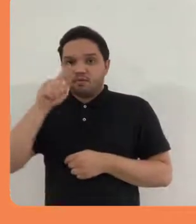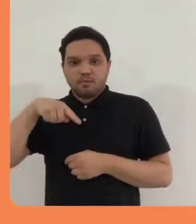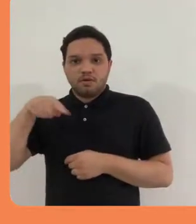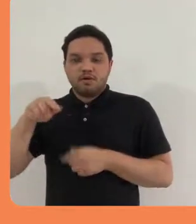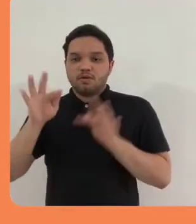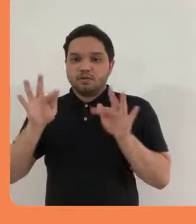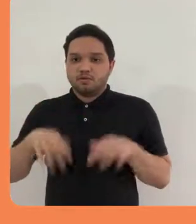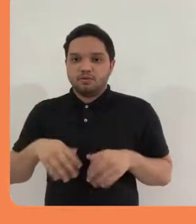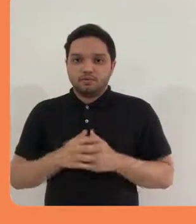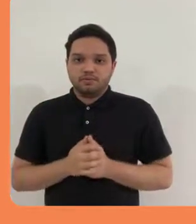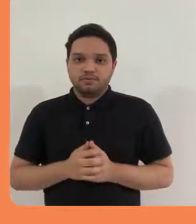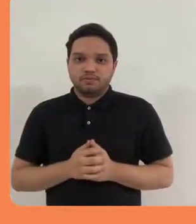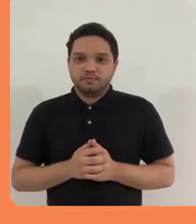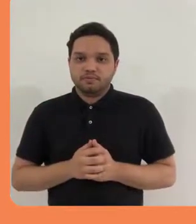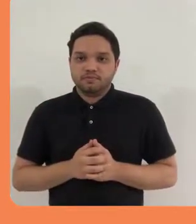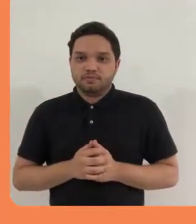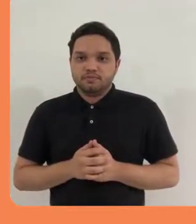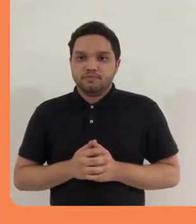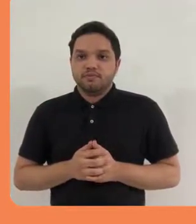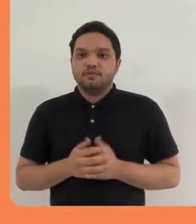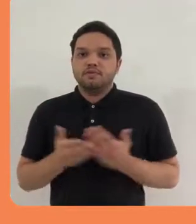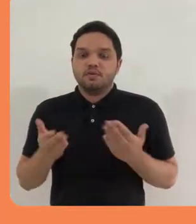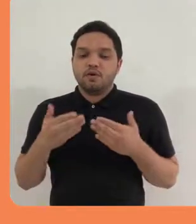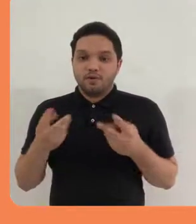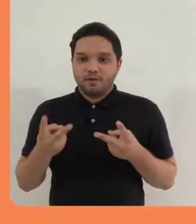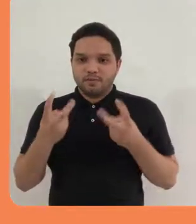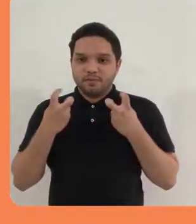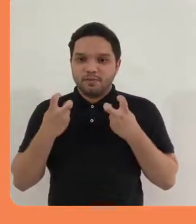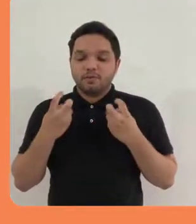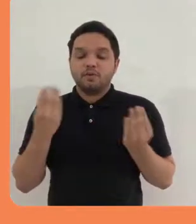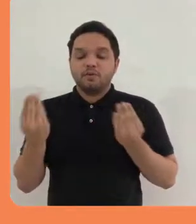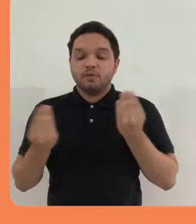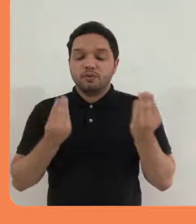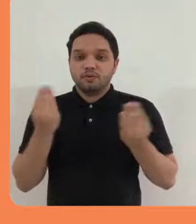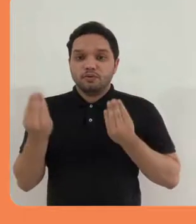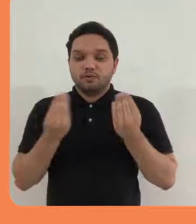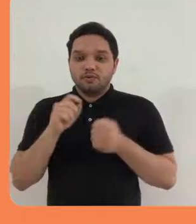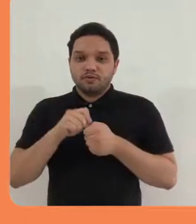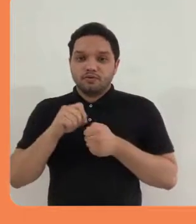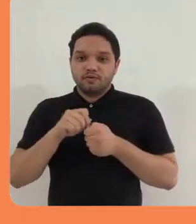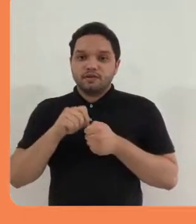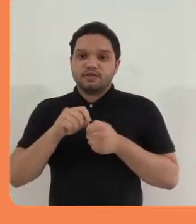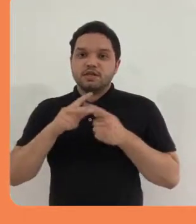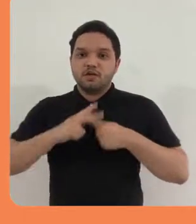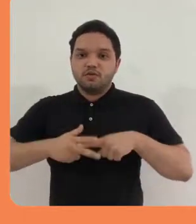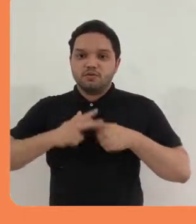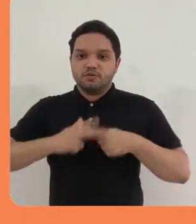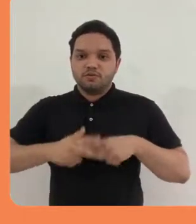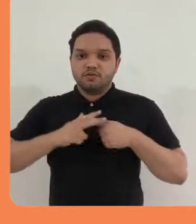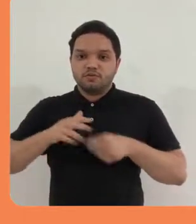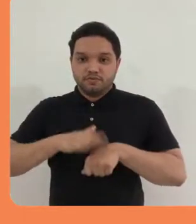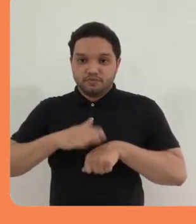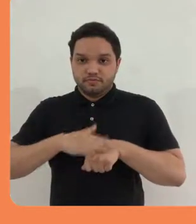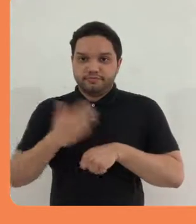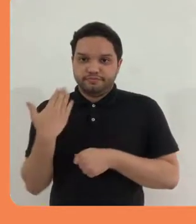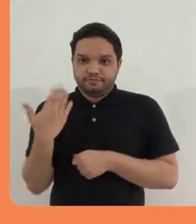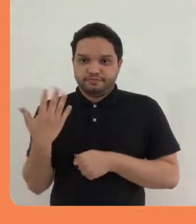curso. Então, você escolhe todas elas, você pode escolher também uma